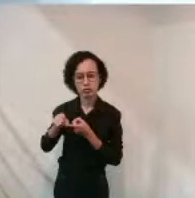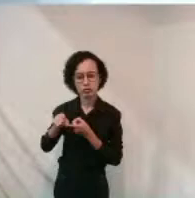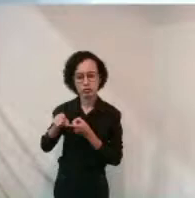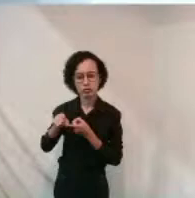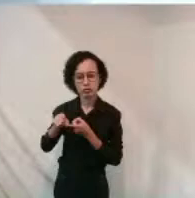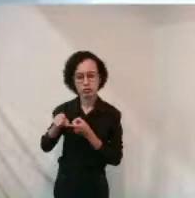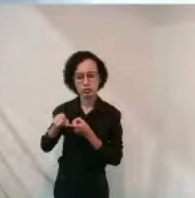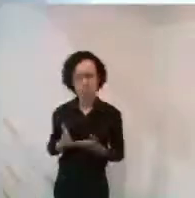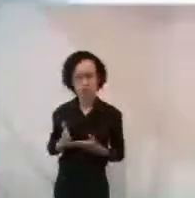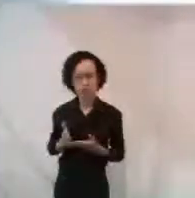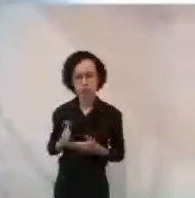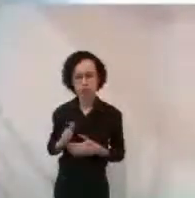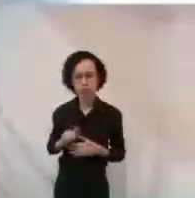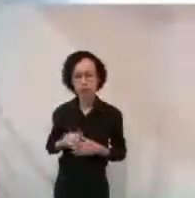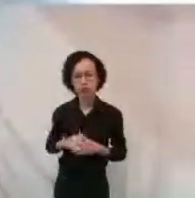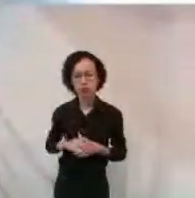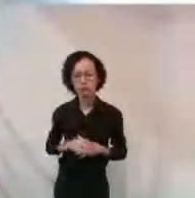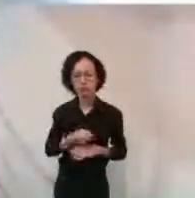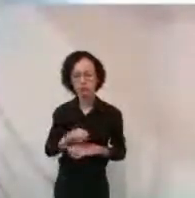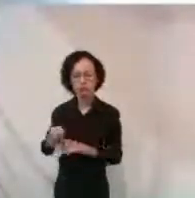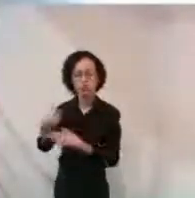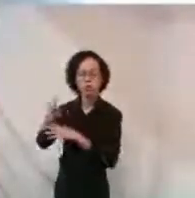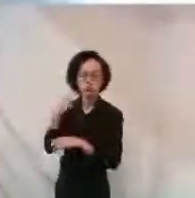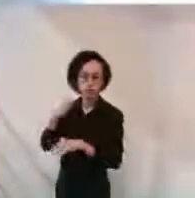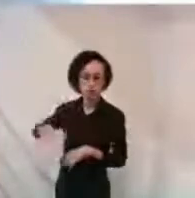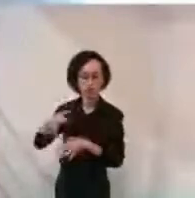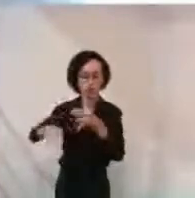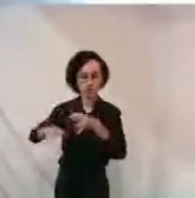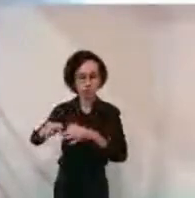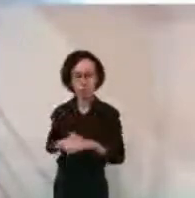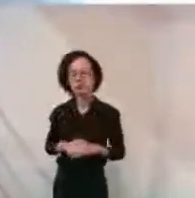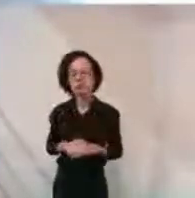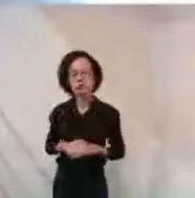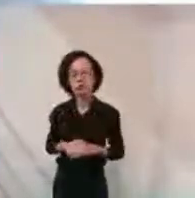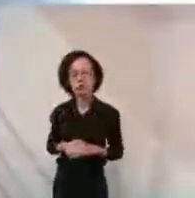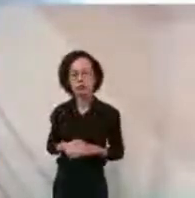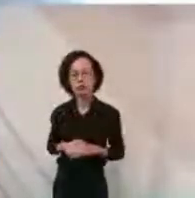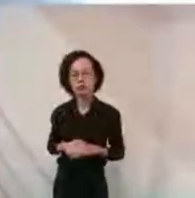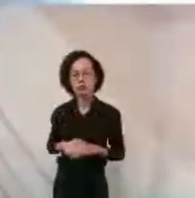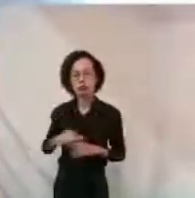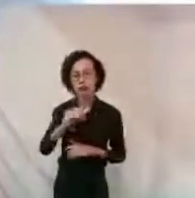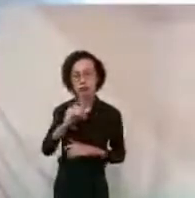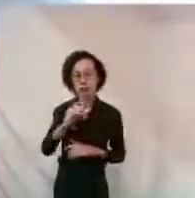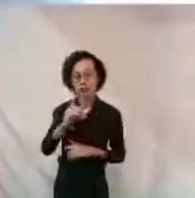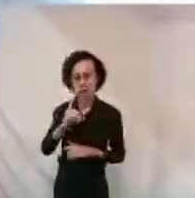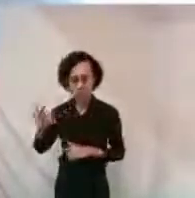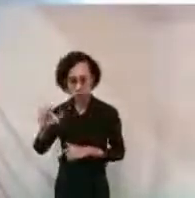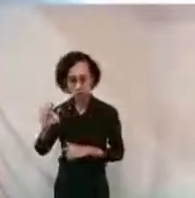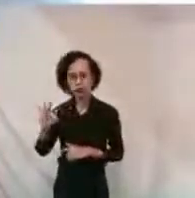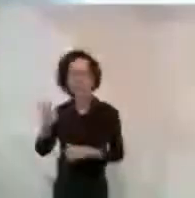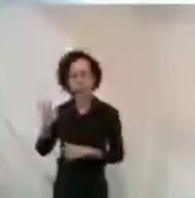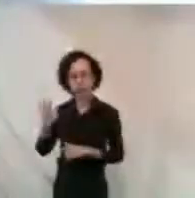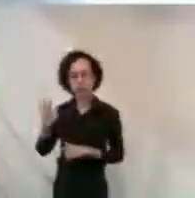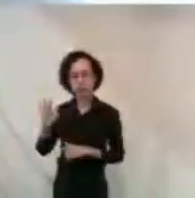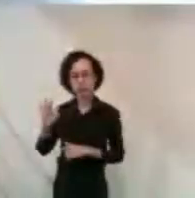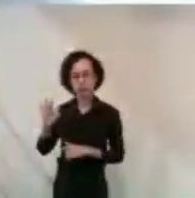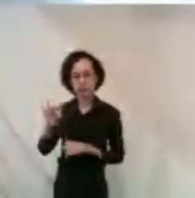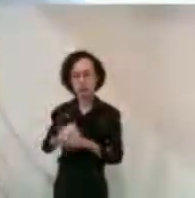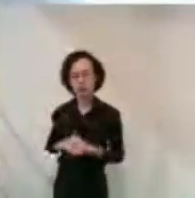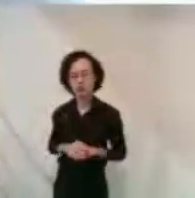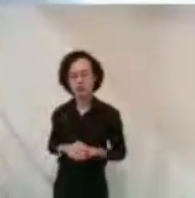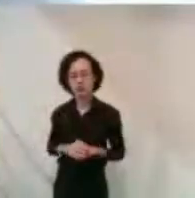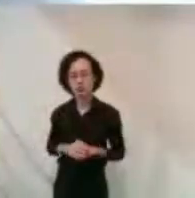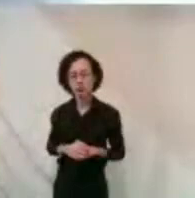A excelentíssima senhora Procuradora-Geral de Justiça do Distrito Federal de